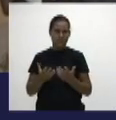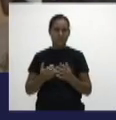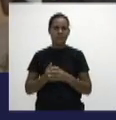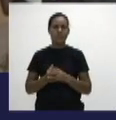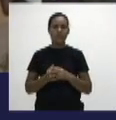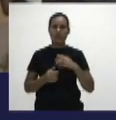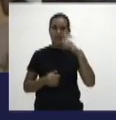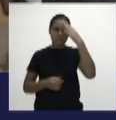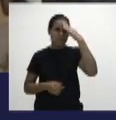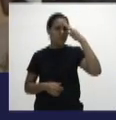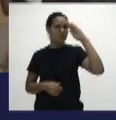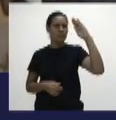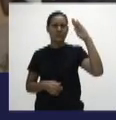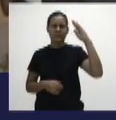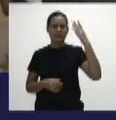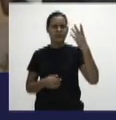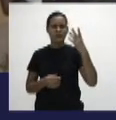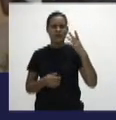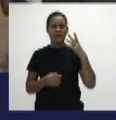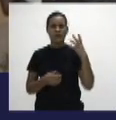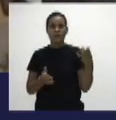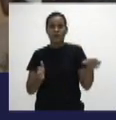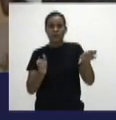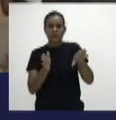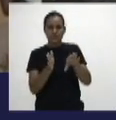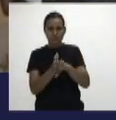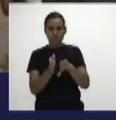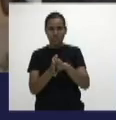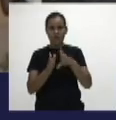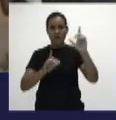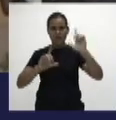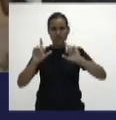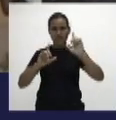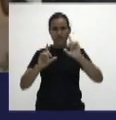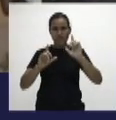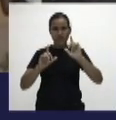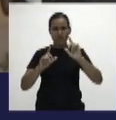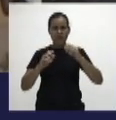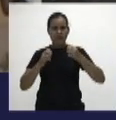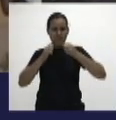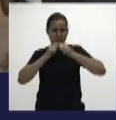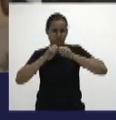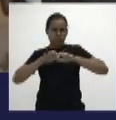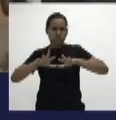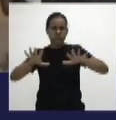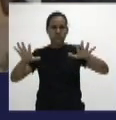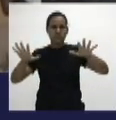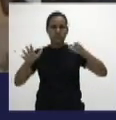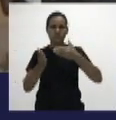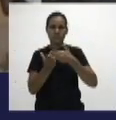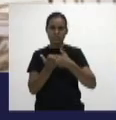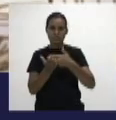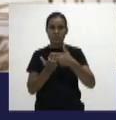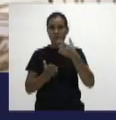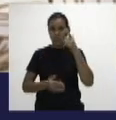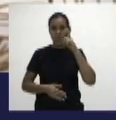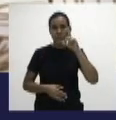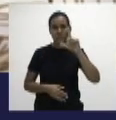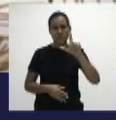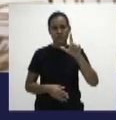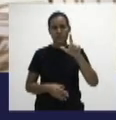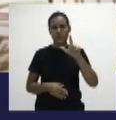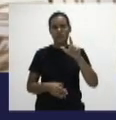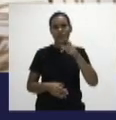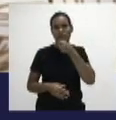foi eh essencial para que a a quando chegou os meios de comunicação os meios de comunicação de massa conseguiram formar um